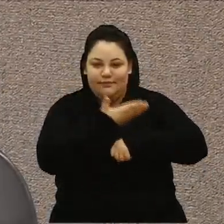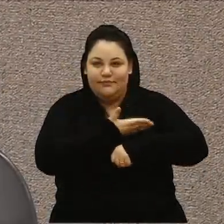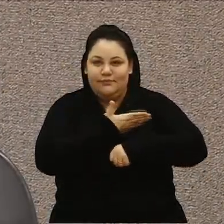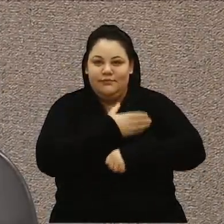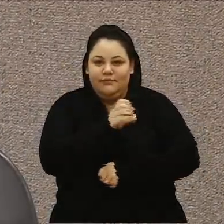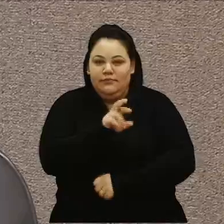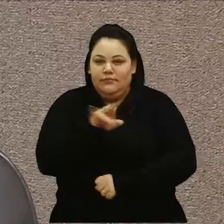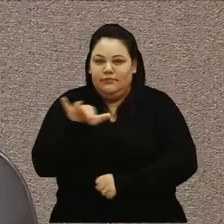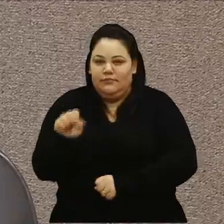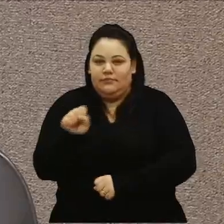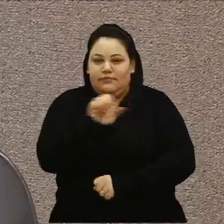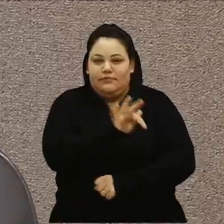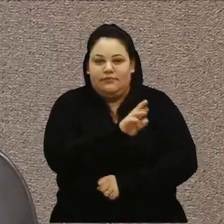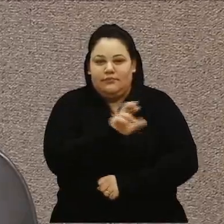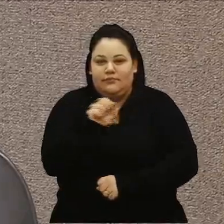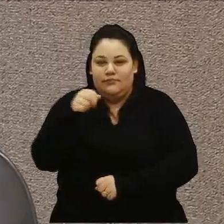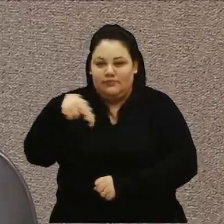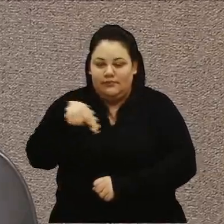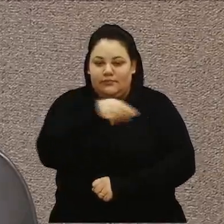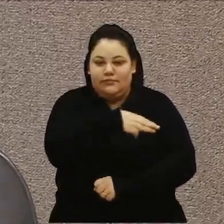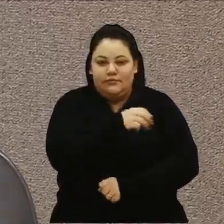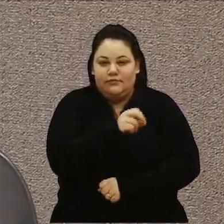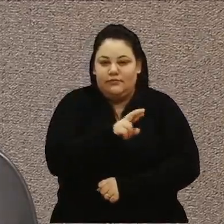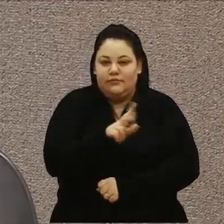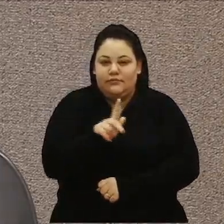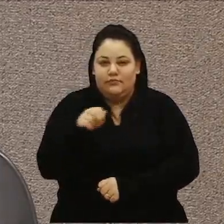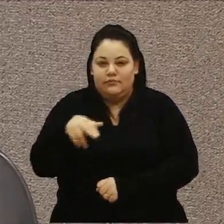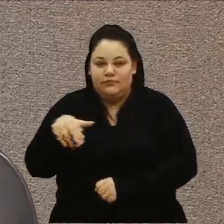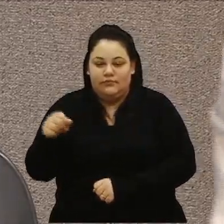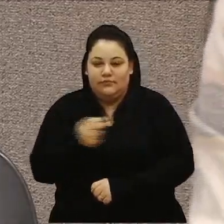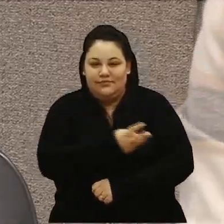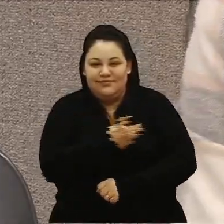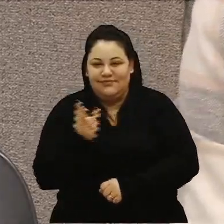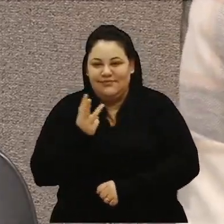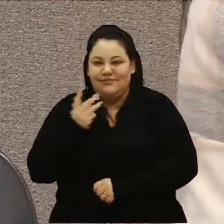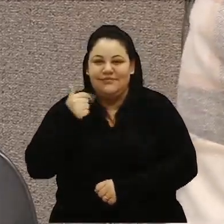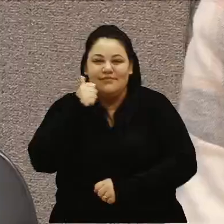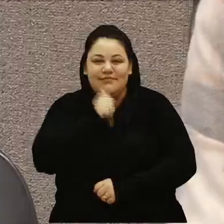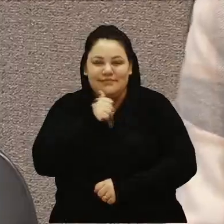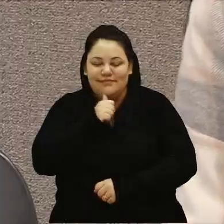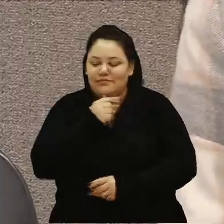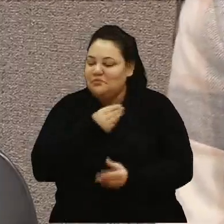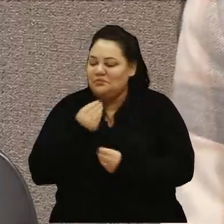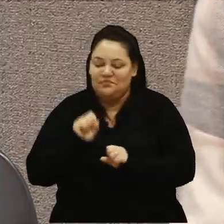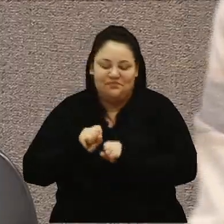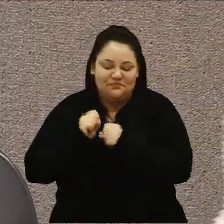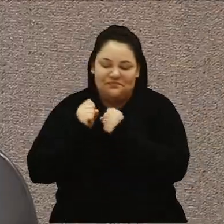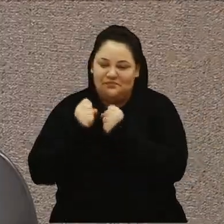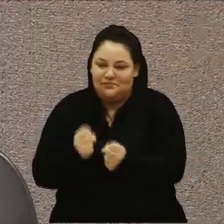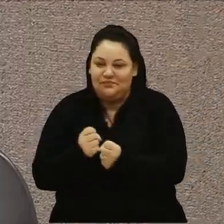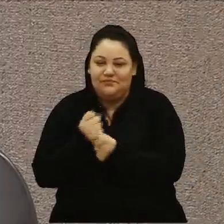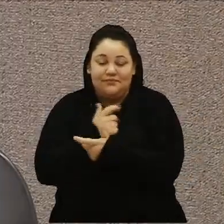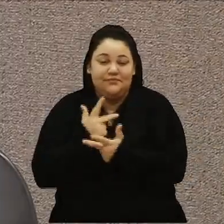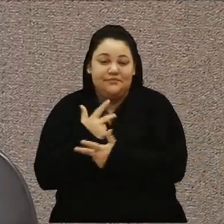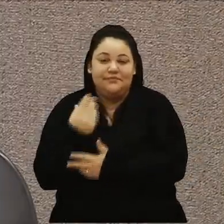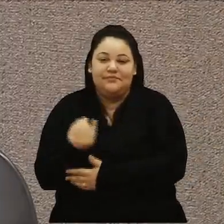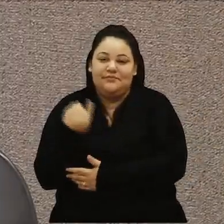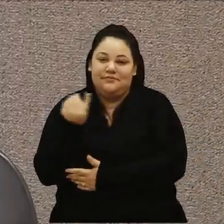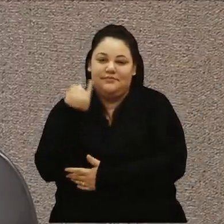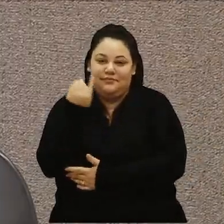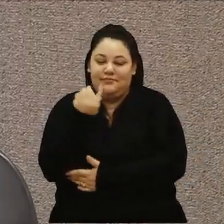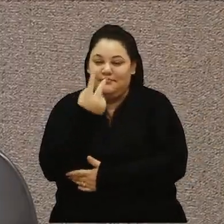Cris, da Fran, da Morgana, que são 3 mulheres absolutamente dedicadas em causas importantes como